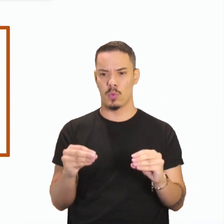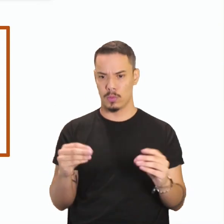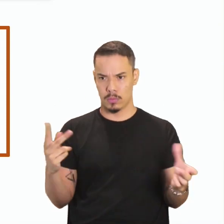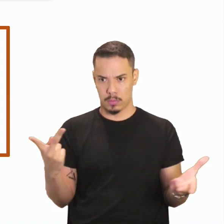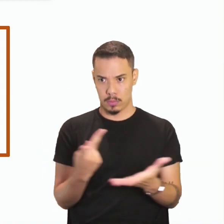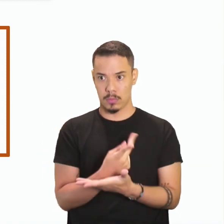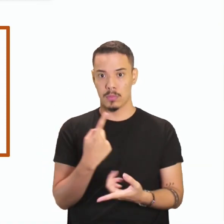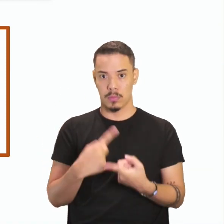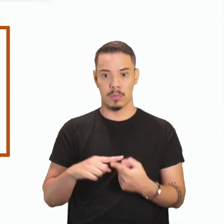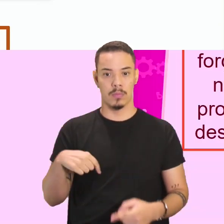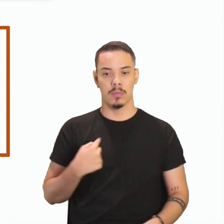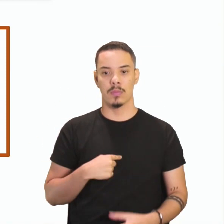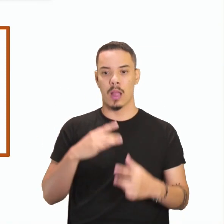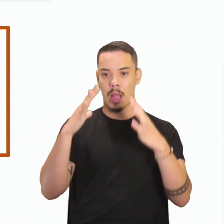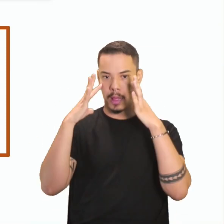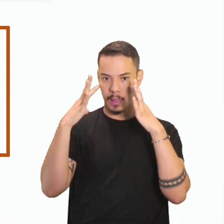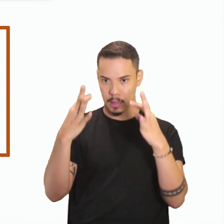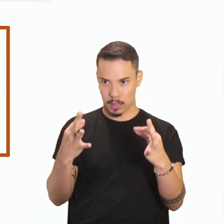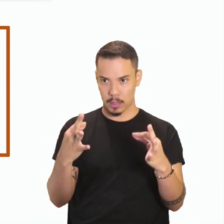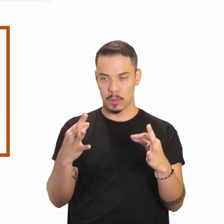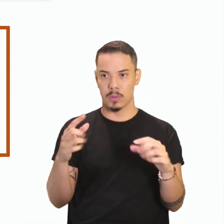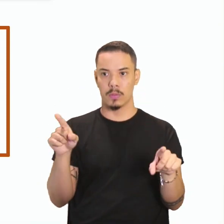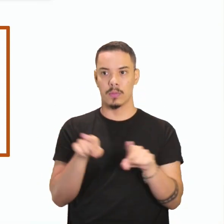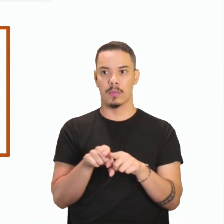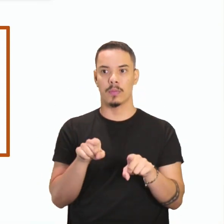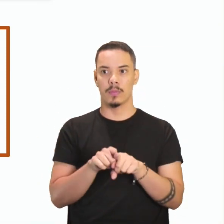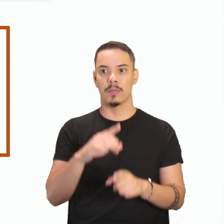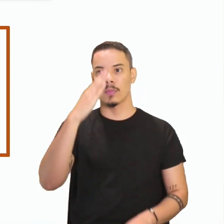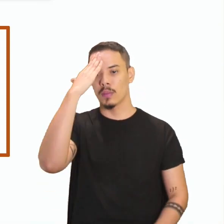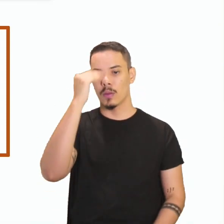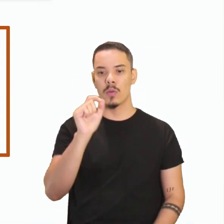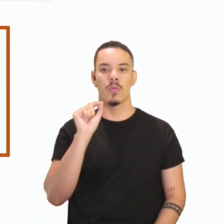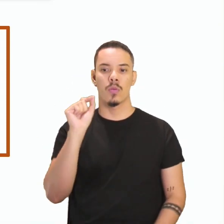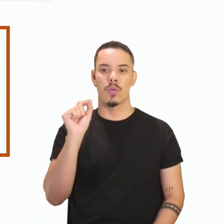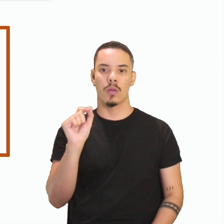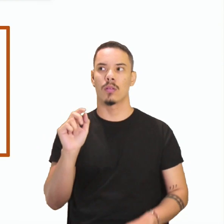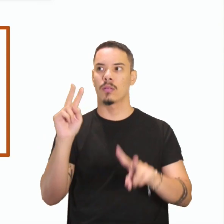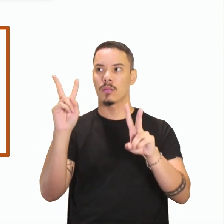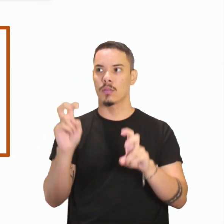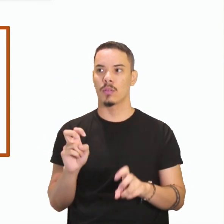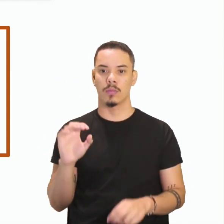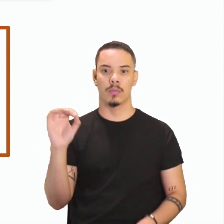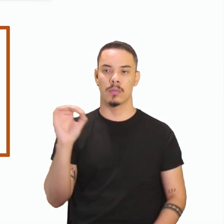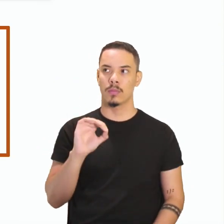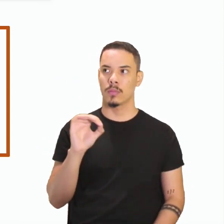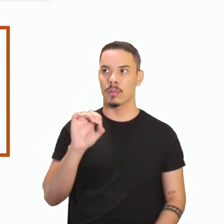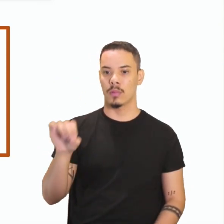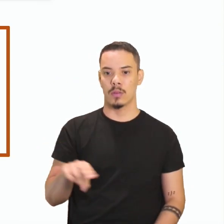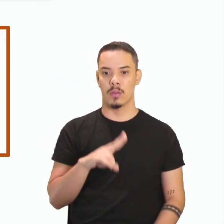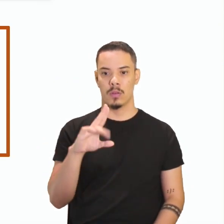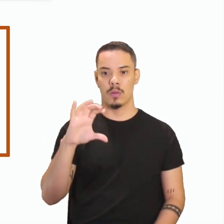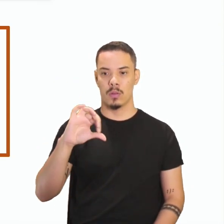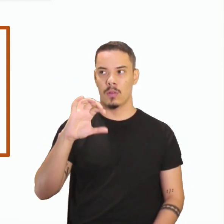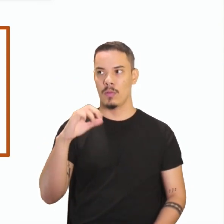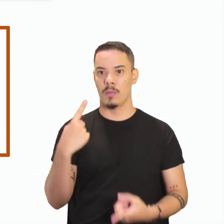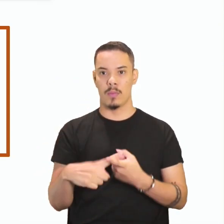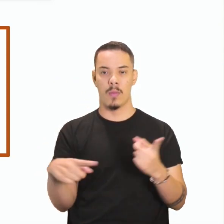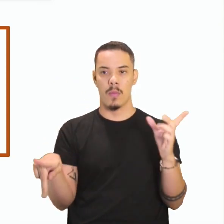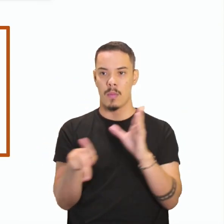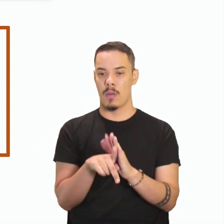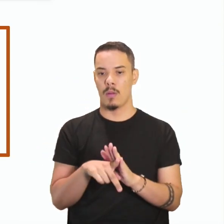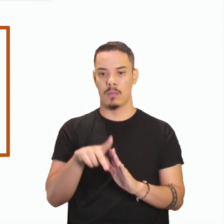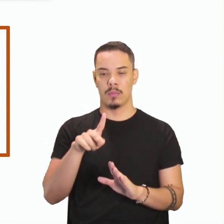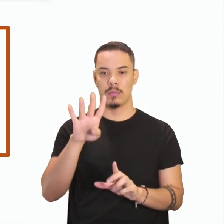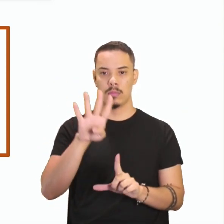Que você fica atento ao ângulo, você fica atento à questão de se ele é 0 ou 90, porque o próprio tabela trigonométrica vai